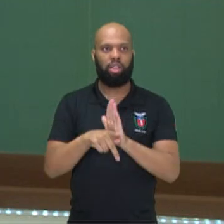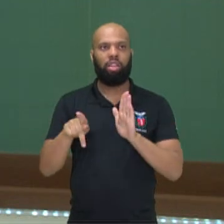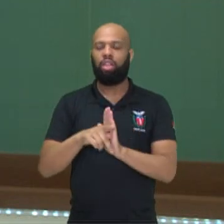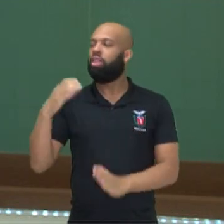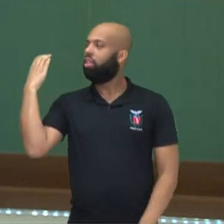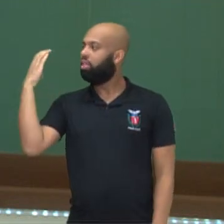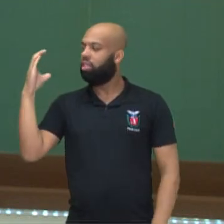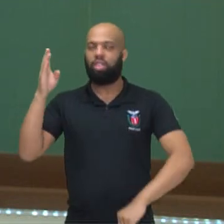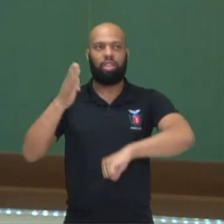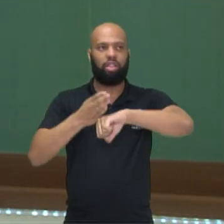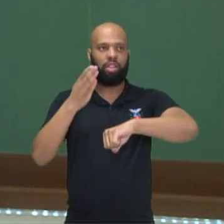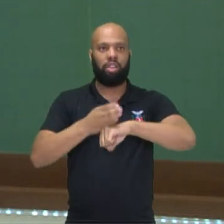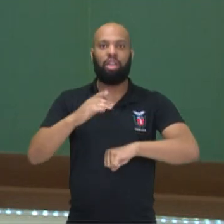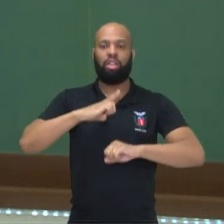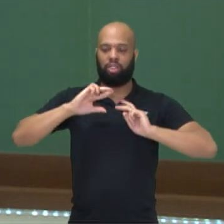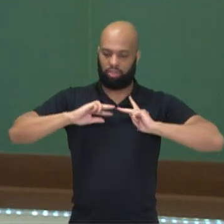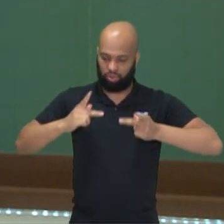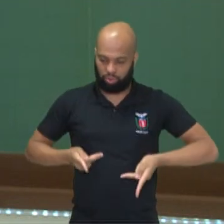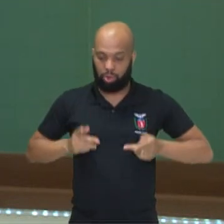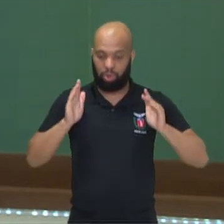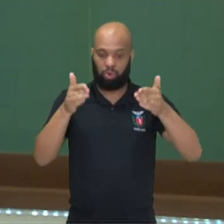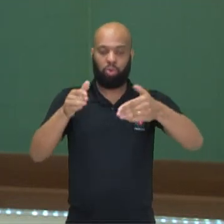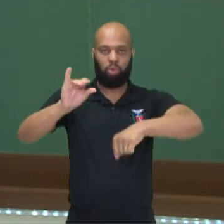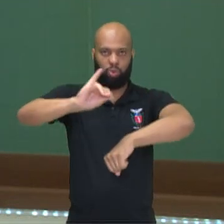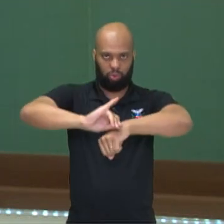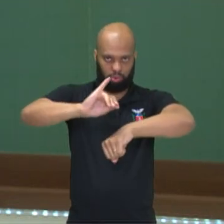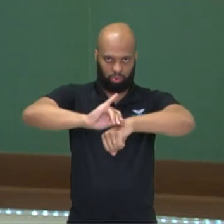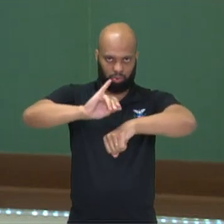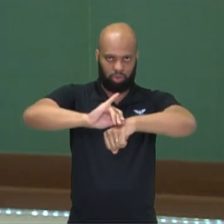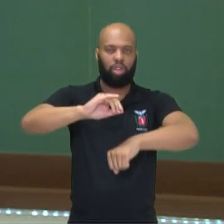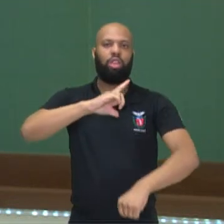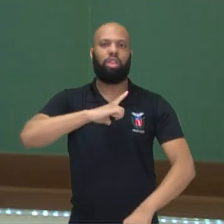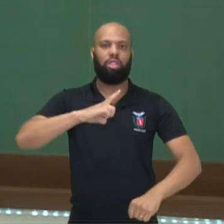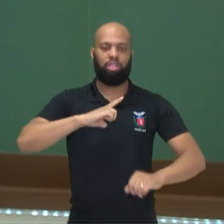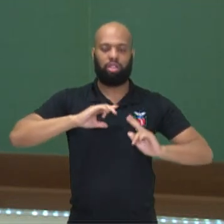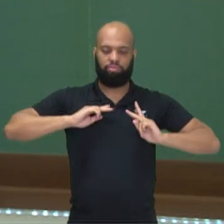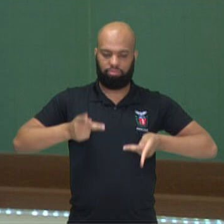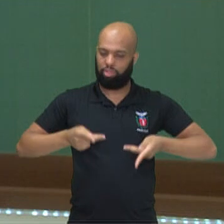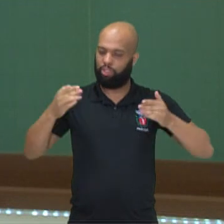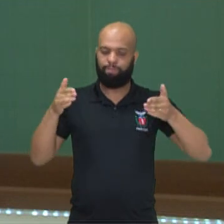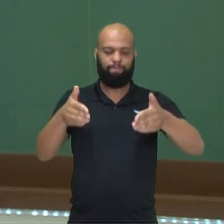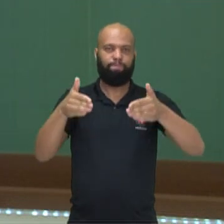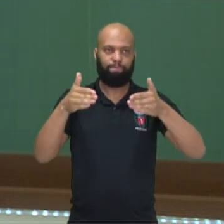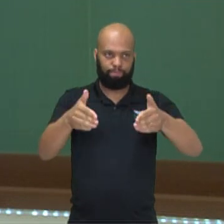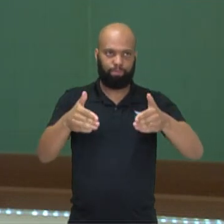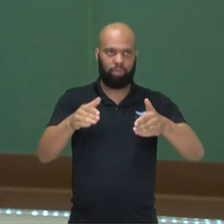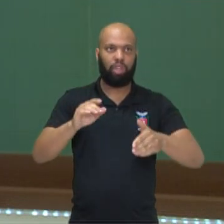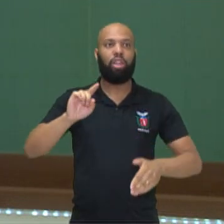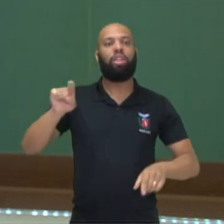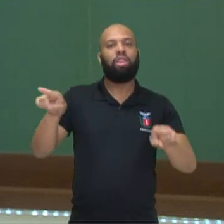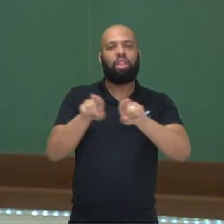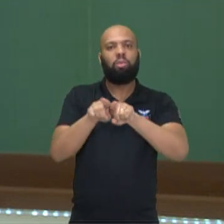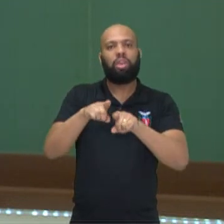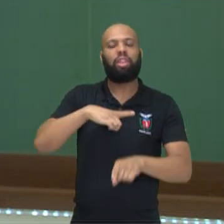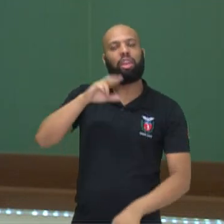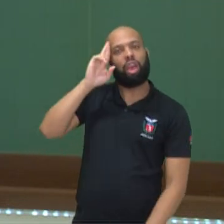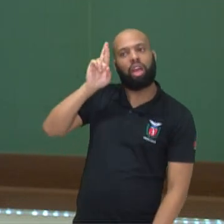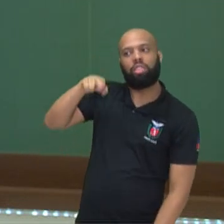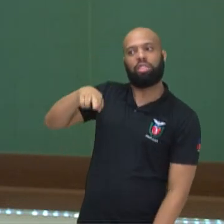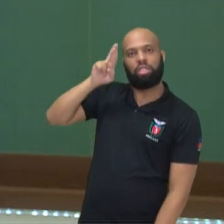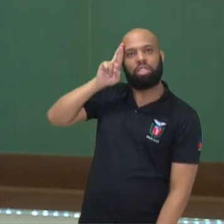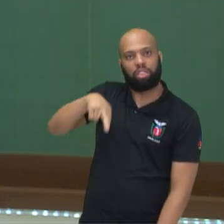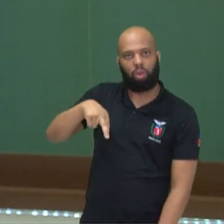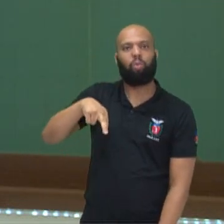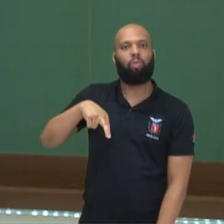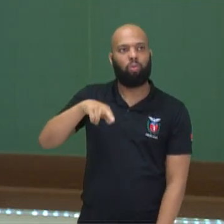na modernidade. Então, o antropocentrismo, o homem como centro de todo conhecimento, o racionalismo, ou